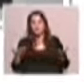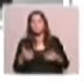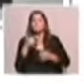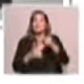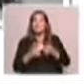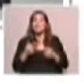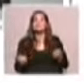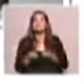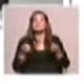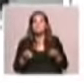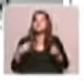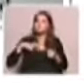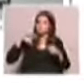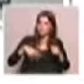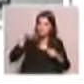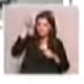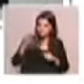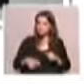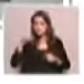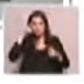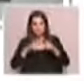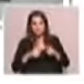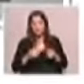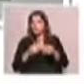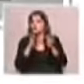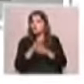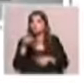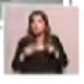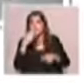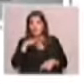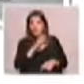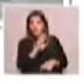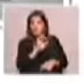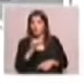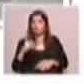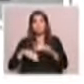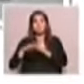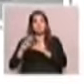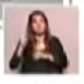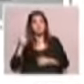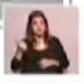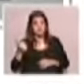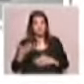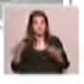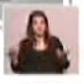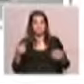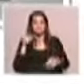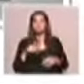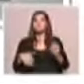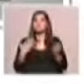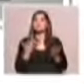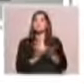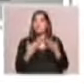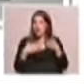concurso é promovido a nível nacional, dirigindo-se a todos os portugueses com idades entre os 18 e os 35 anos. As candidaturas